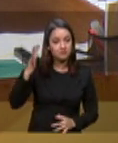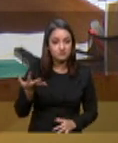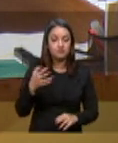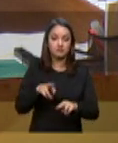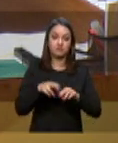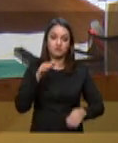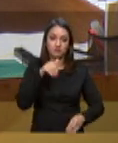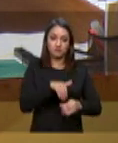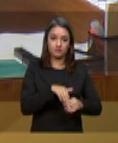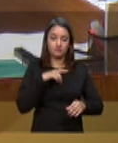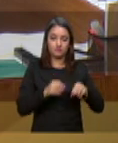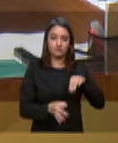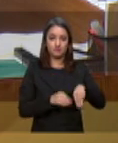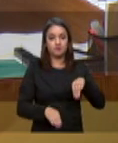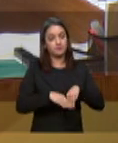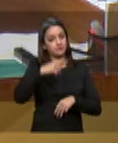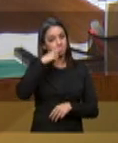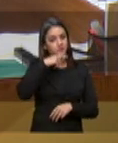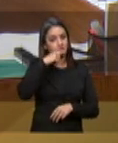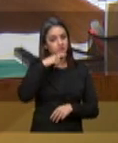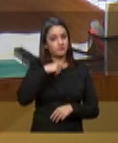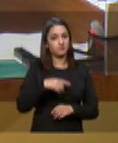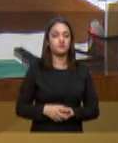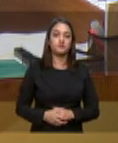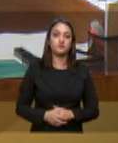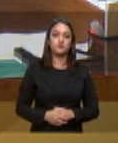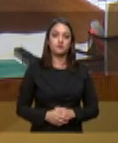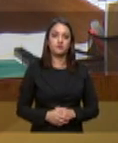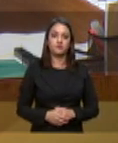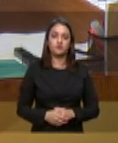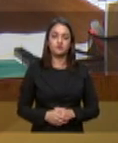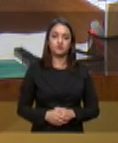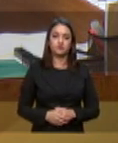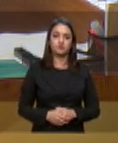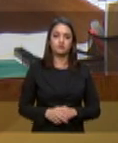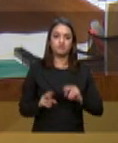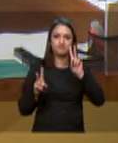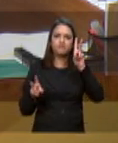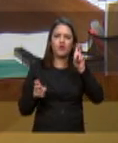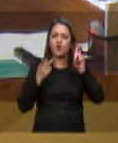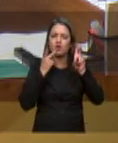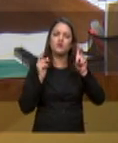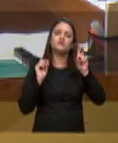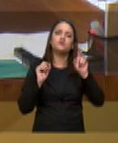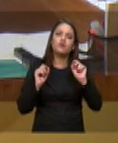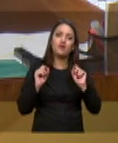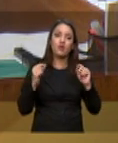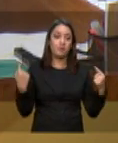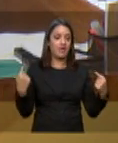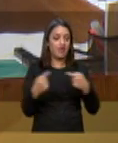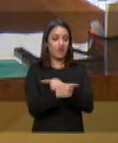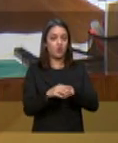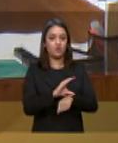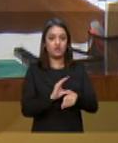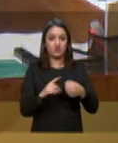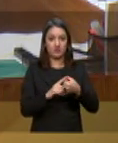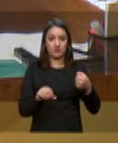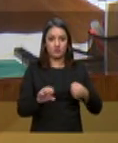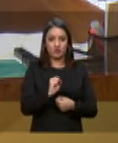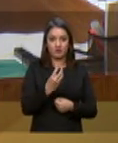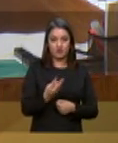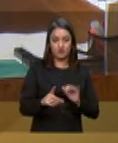condutor proferido pelo ministro Gilmar Mendes. Disse Sua Excelência, cuida-se de alegada inconstitucionalidade do artigo